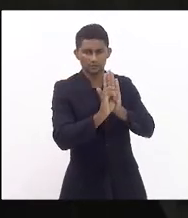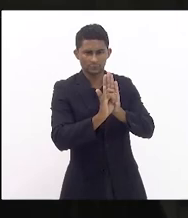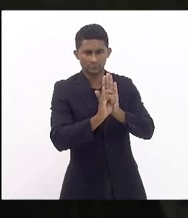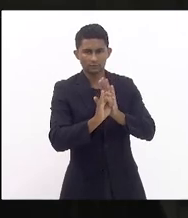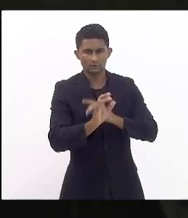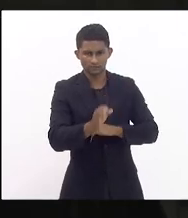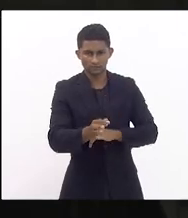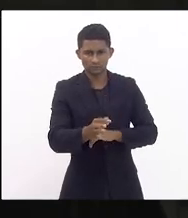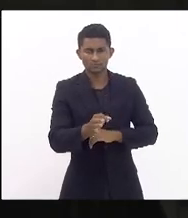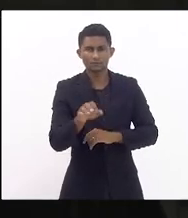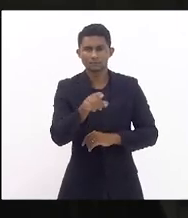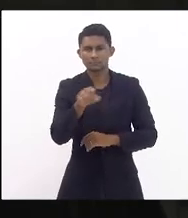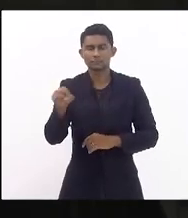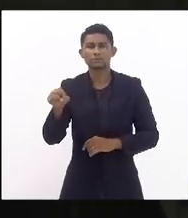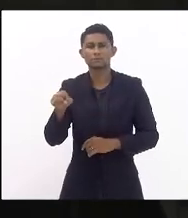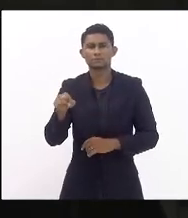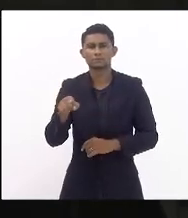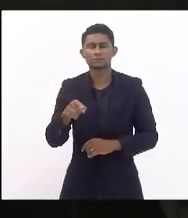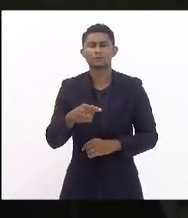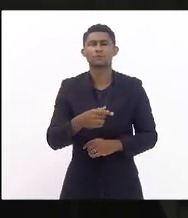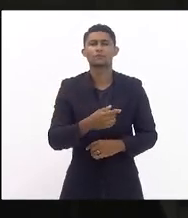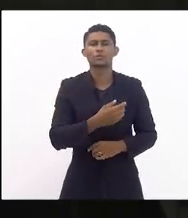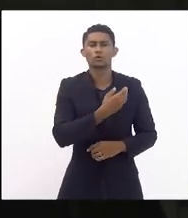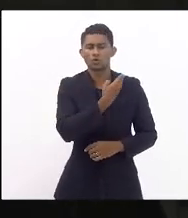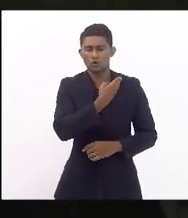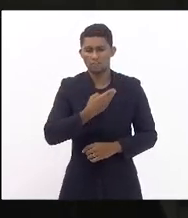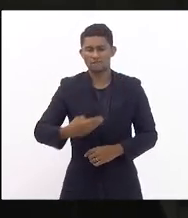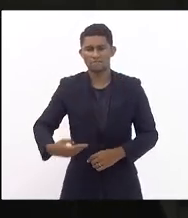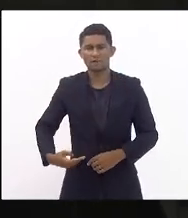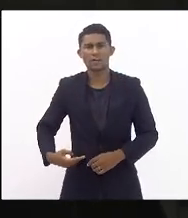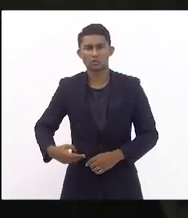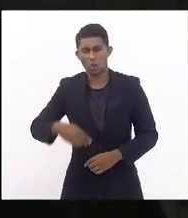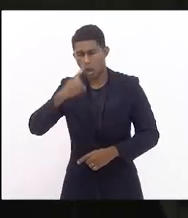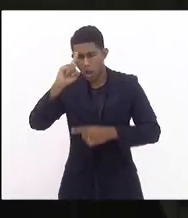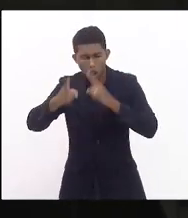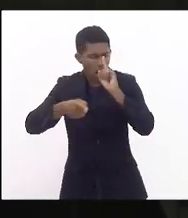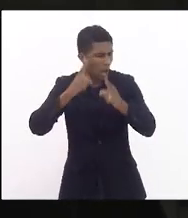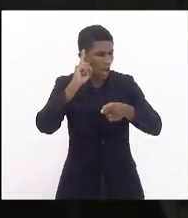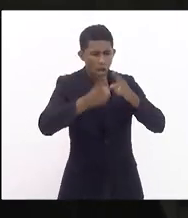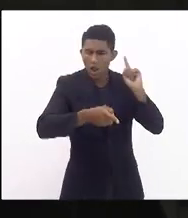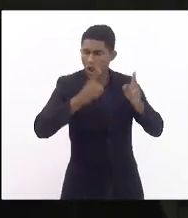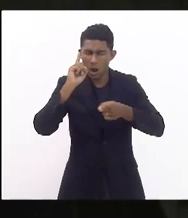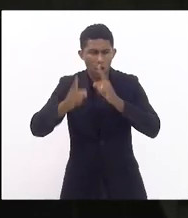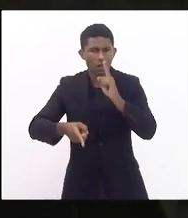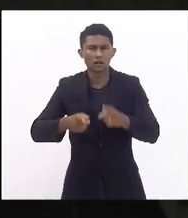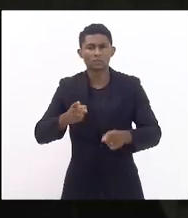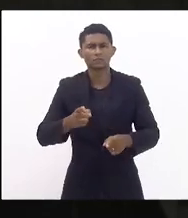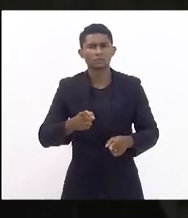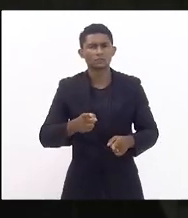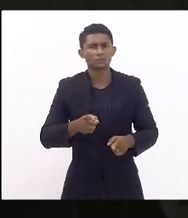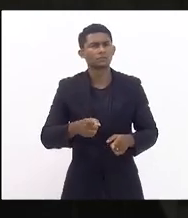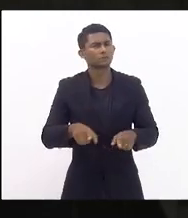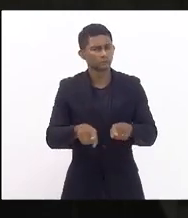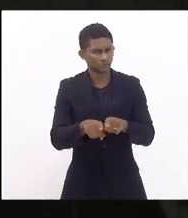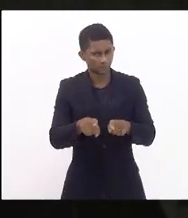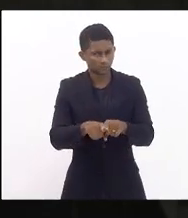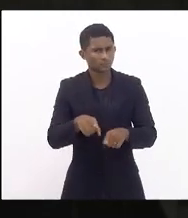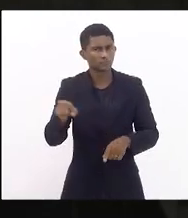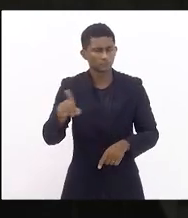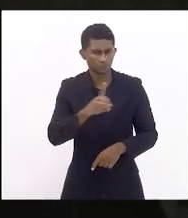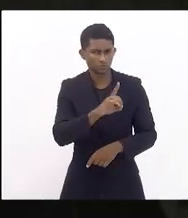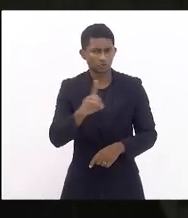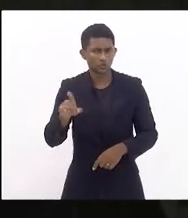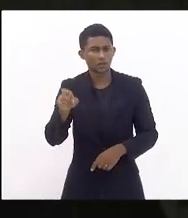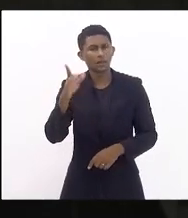de governos profundamente autoritários, também acha